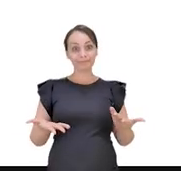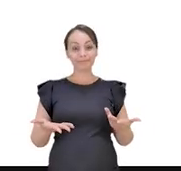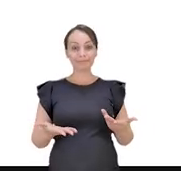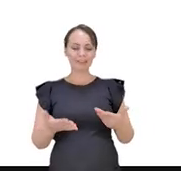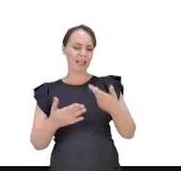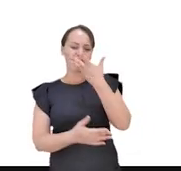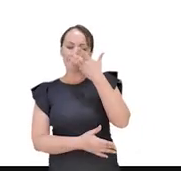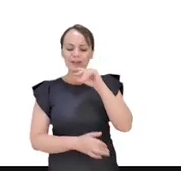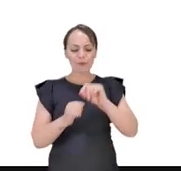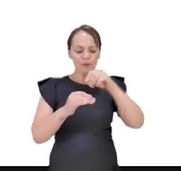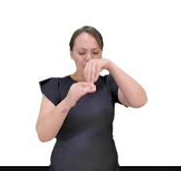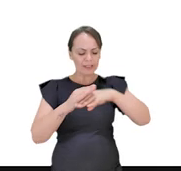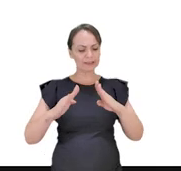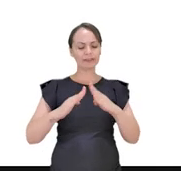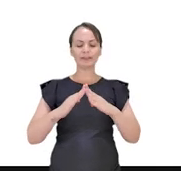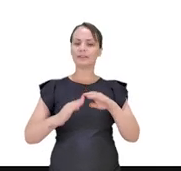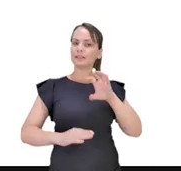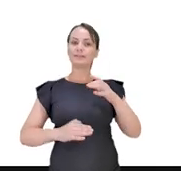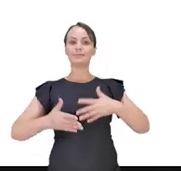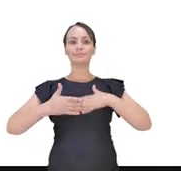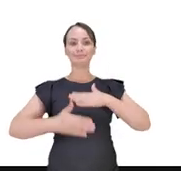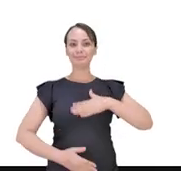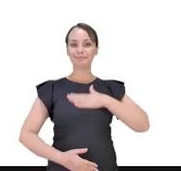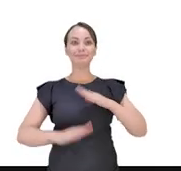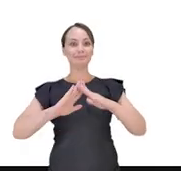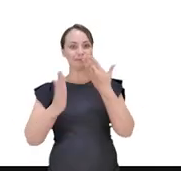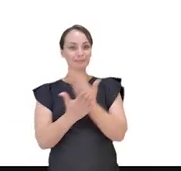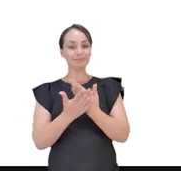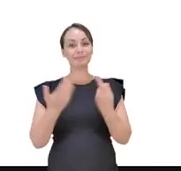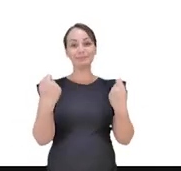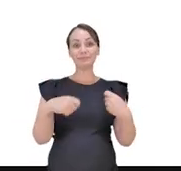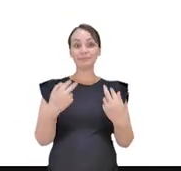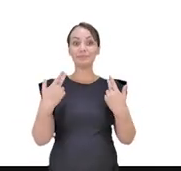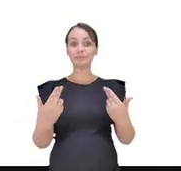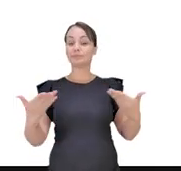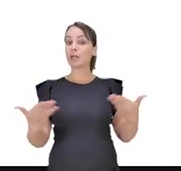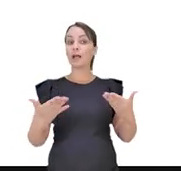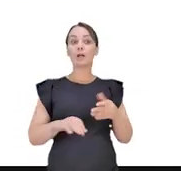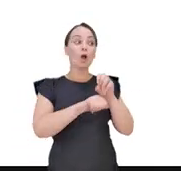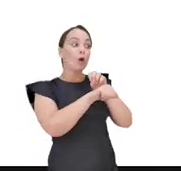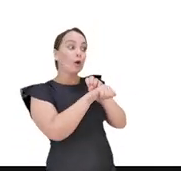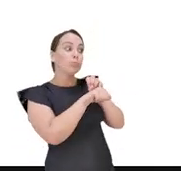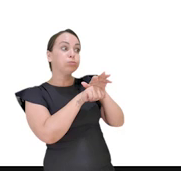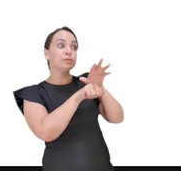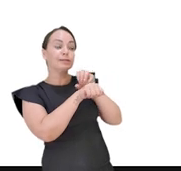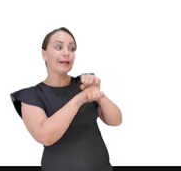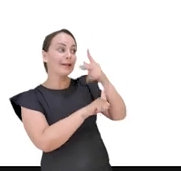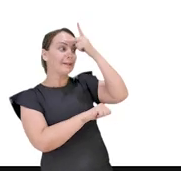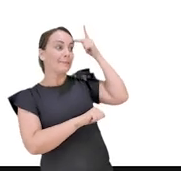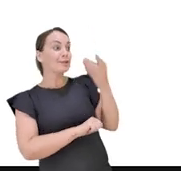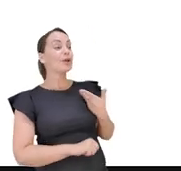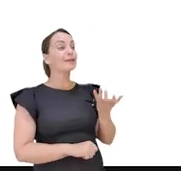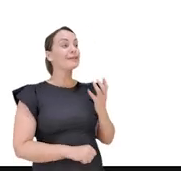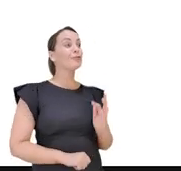em casa, né? Isso é uma coisa prazerosa. E na escola tem que ser da mesma forma. Agora, aquela dica para quem quer se tornar